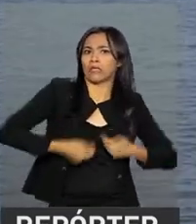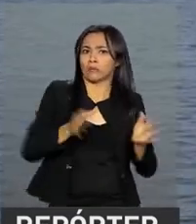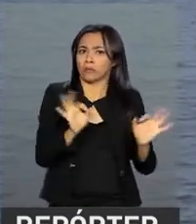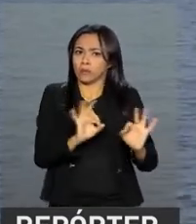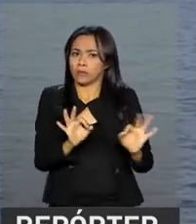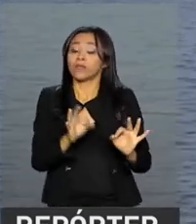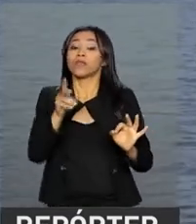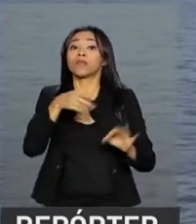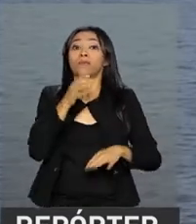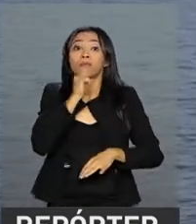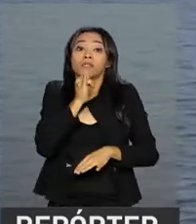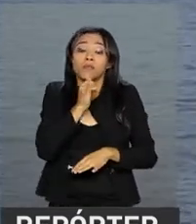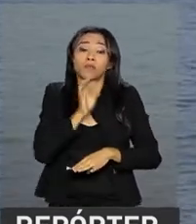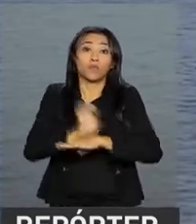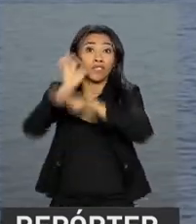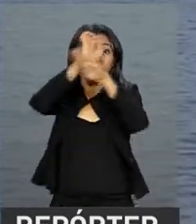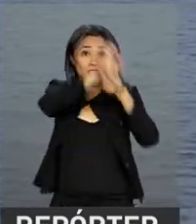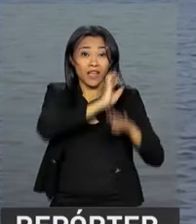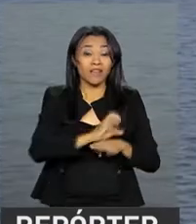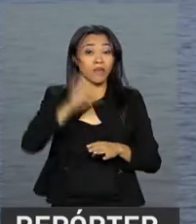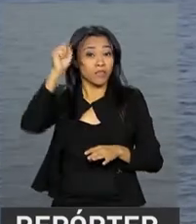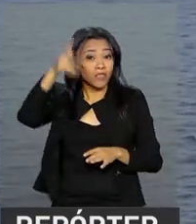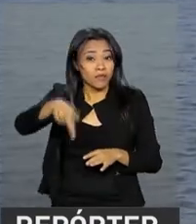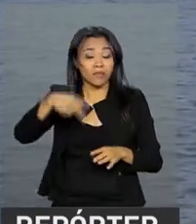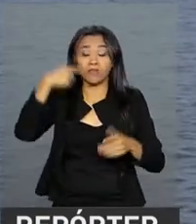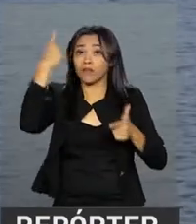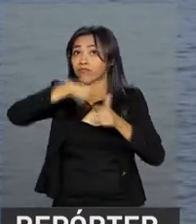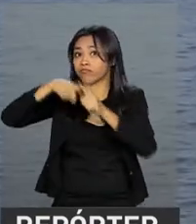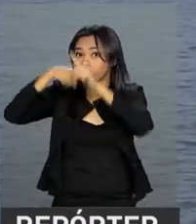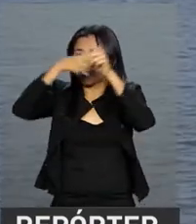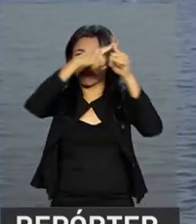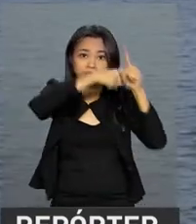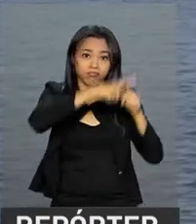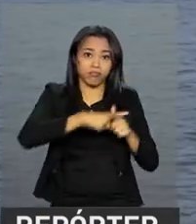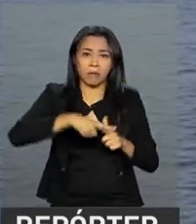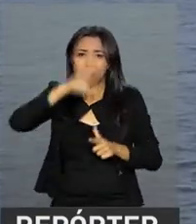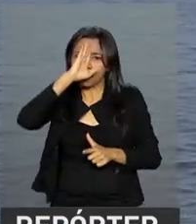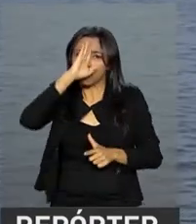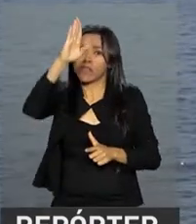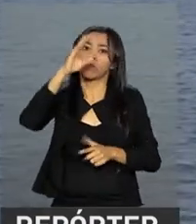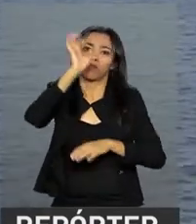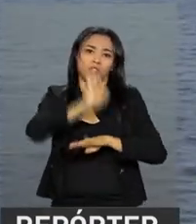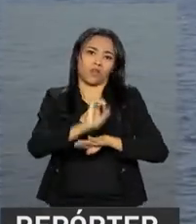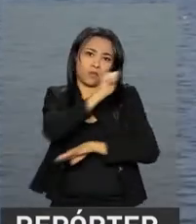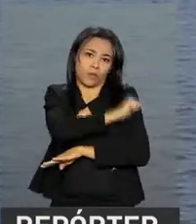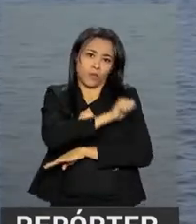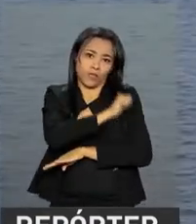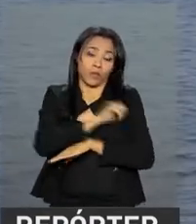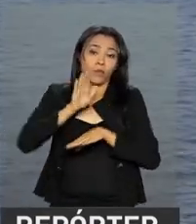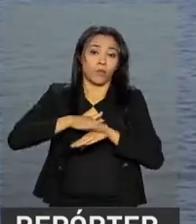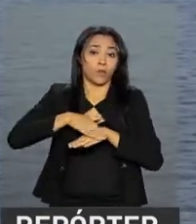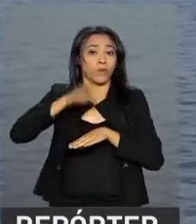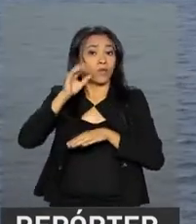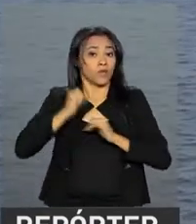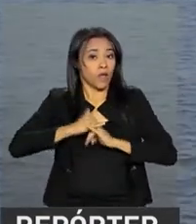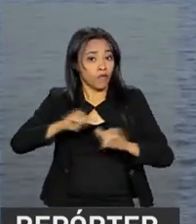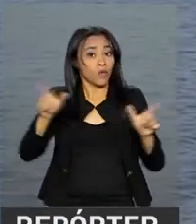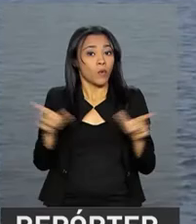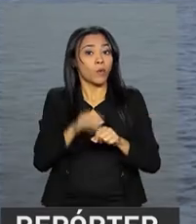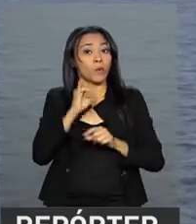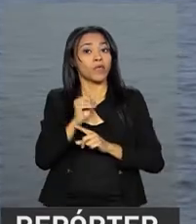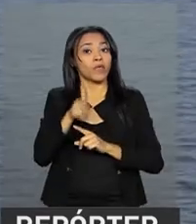previdência dos estados por exemplo vive um momento crítico em especial o rio de janeiro de acordo com o ipea a reforma da previdência